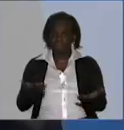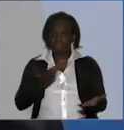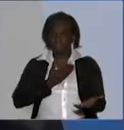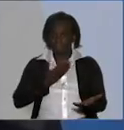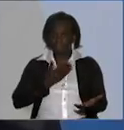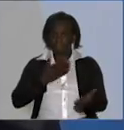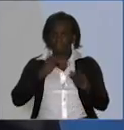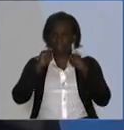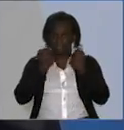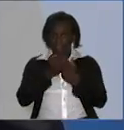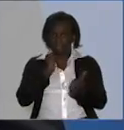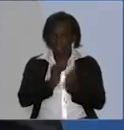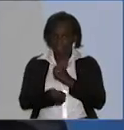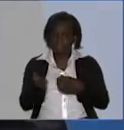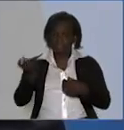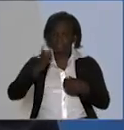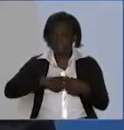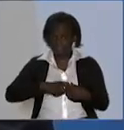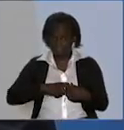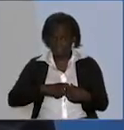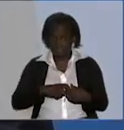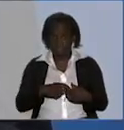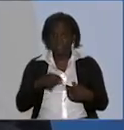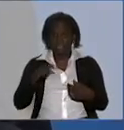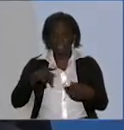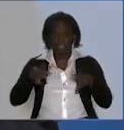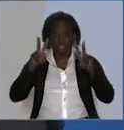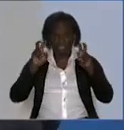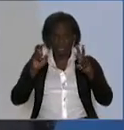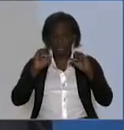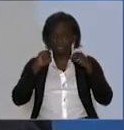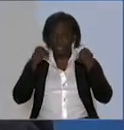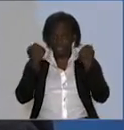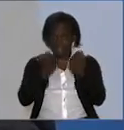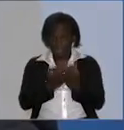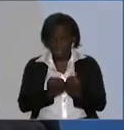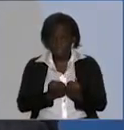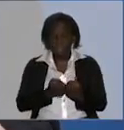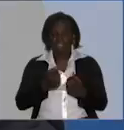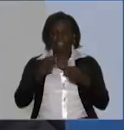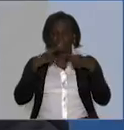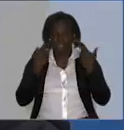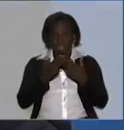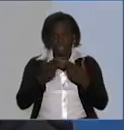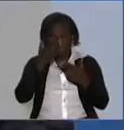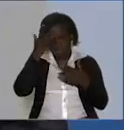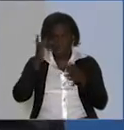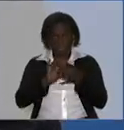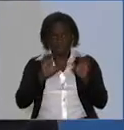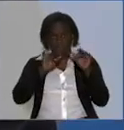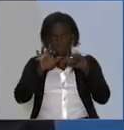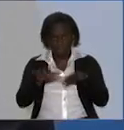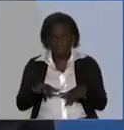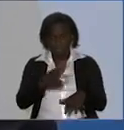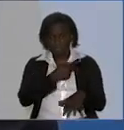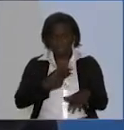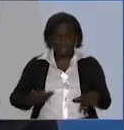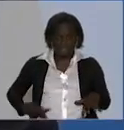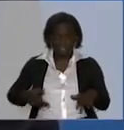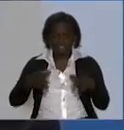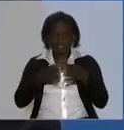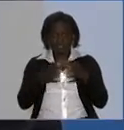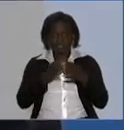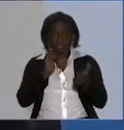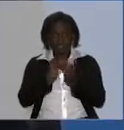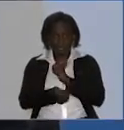Muito bem, amigos do Arena Esportiva, estamos retornando aqui sobre o tema Maracanã e audiência pública com o presidente